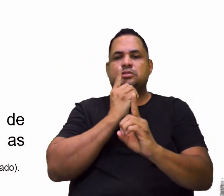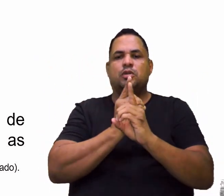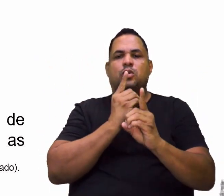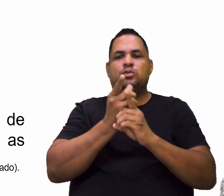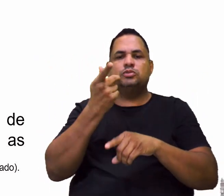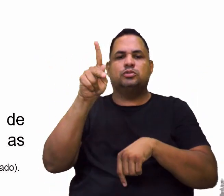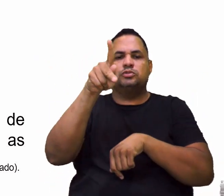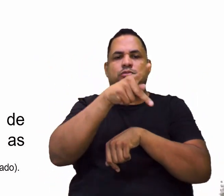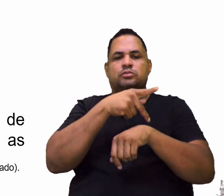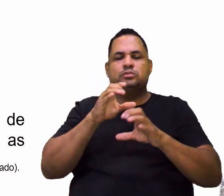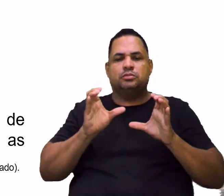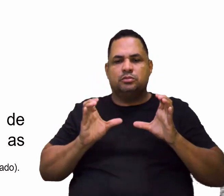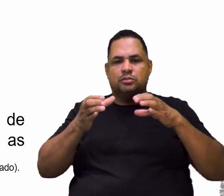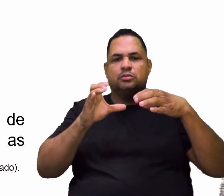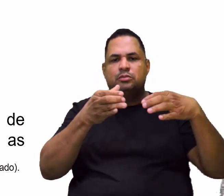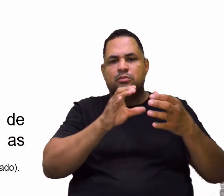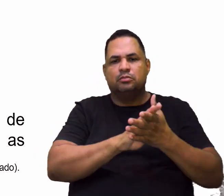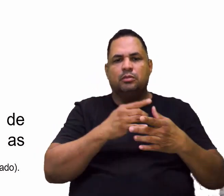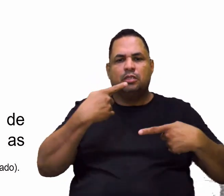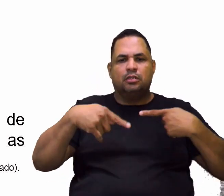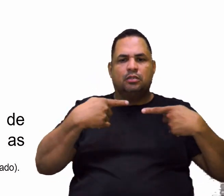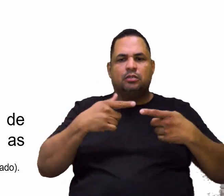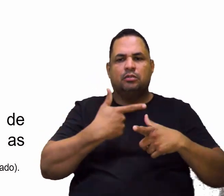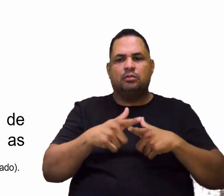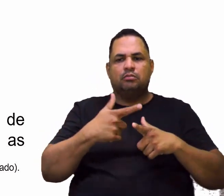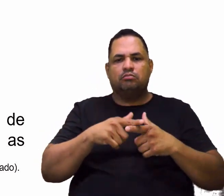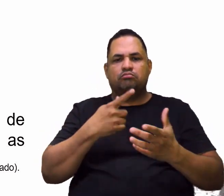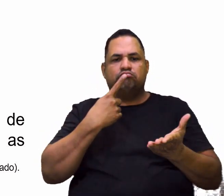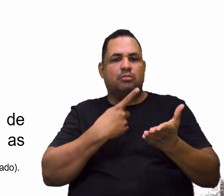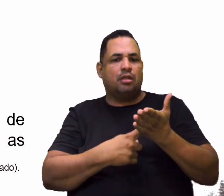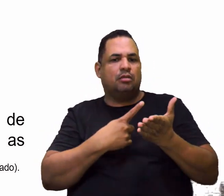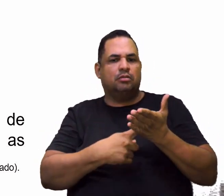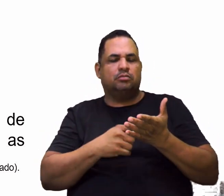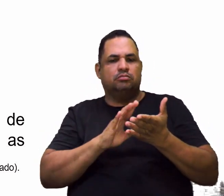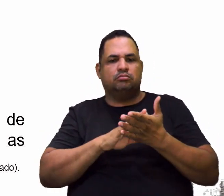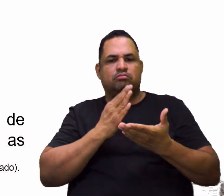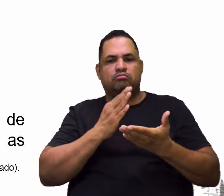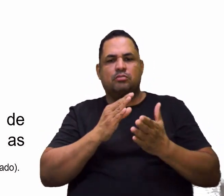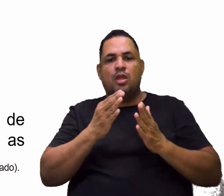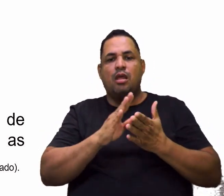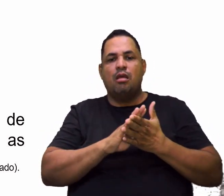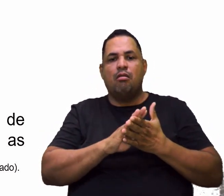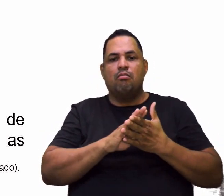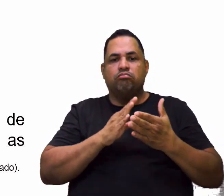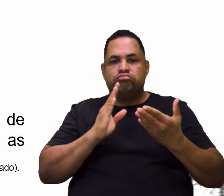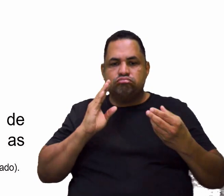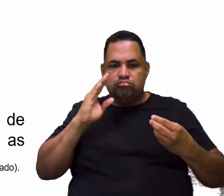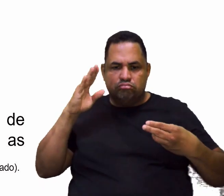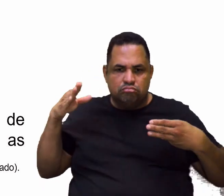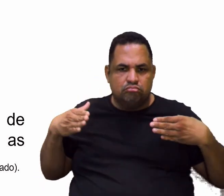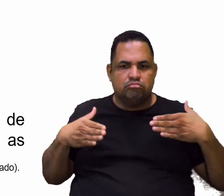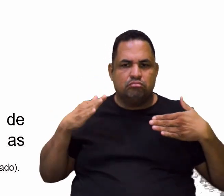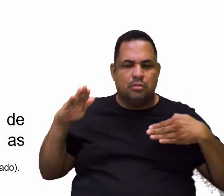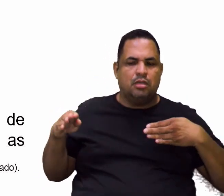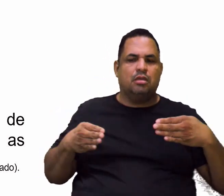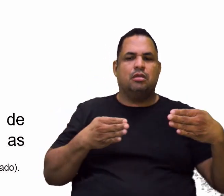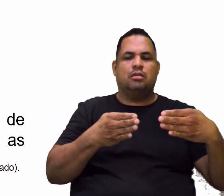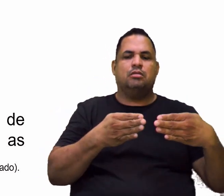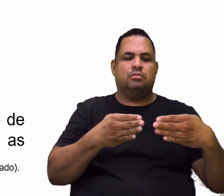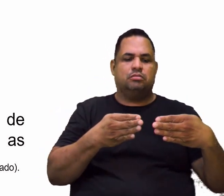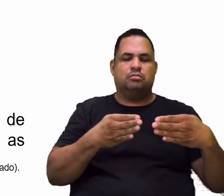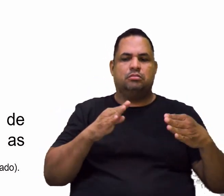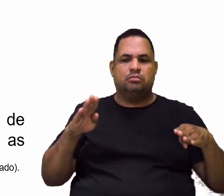internacionais para debater os problemas e tentar um acordo sobre metas, ó, regras, né, para